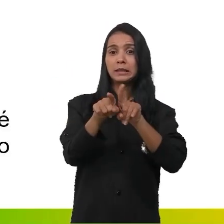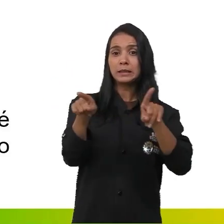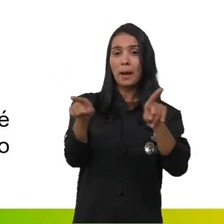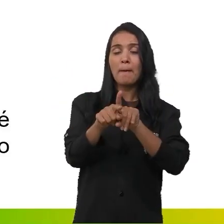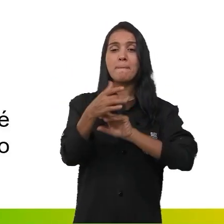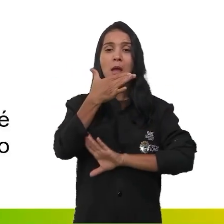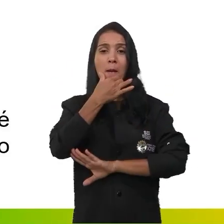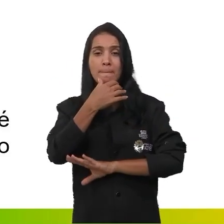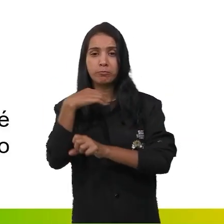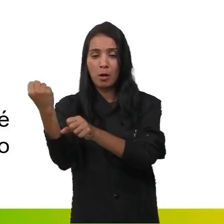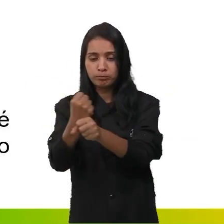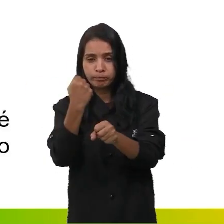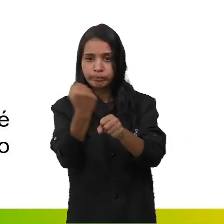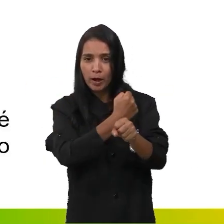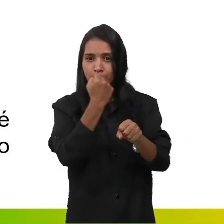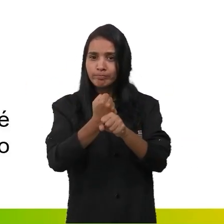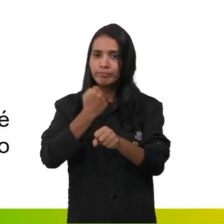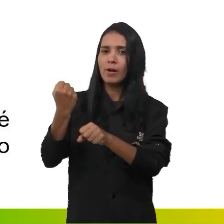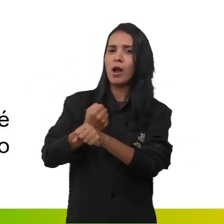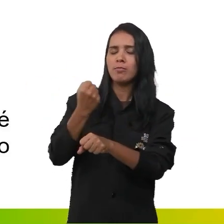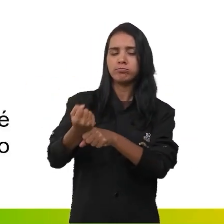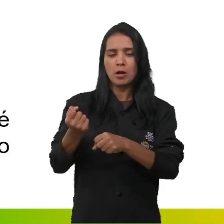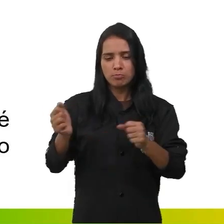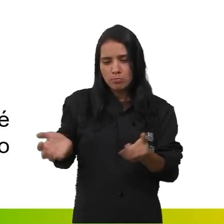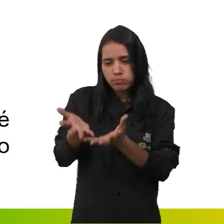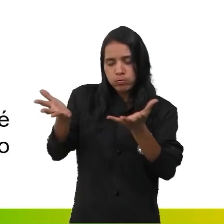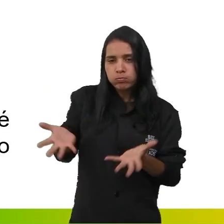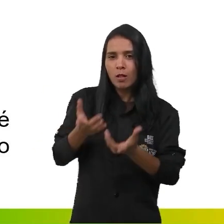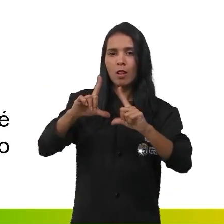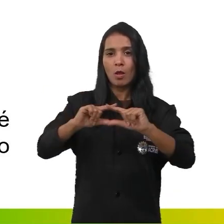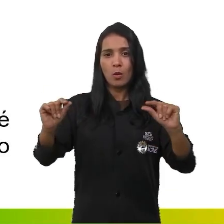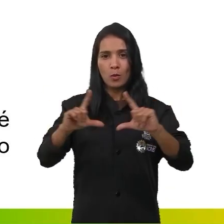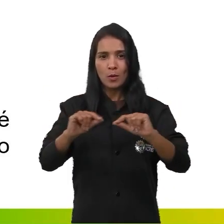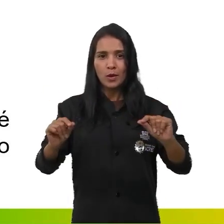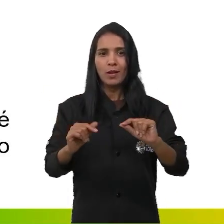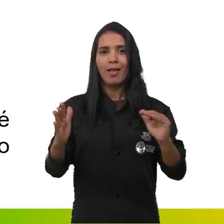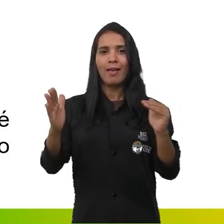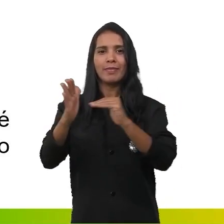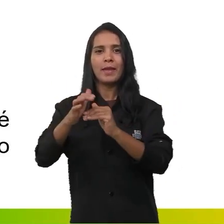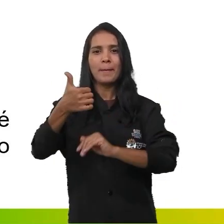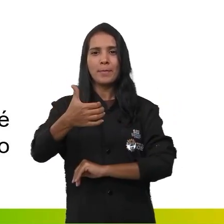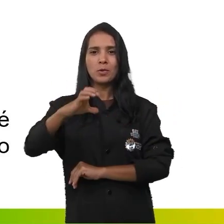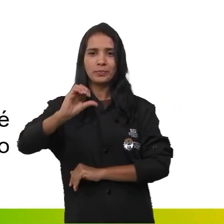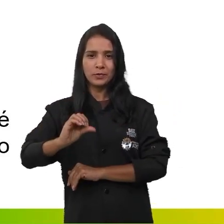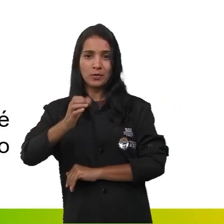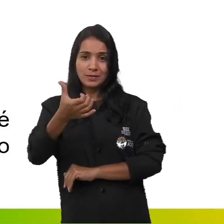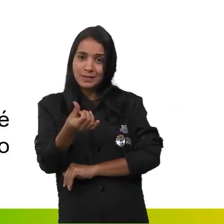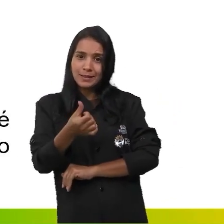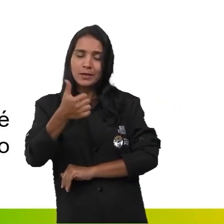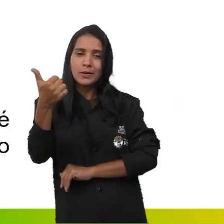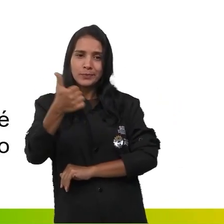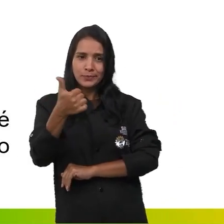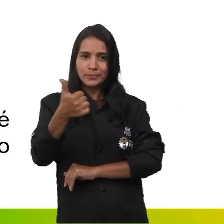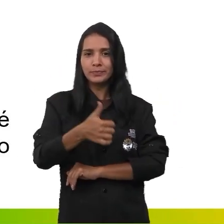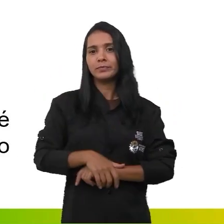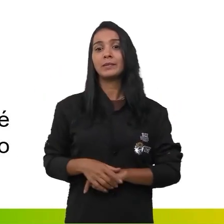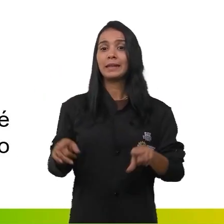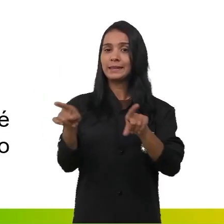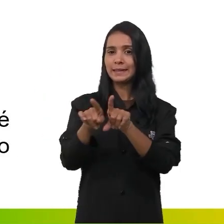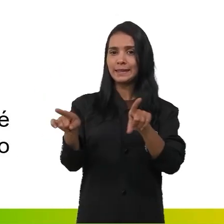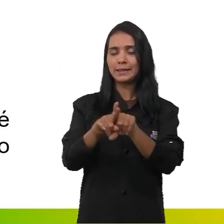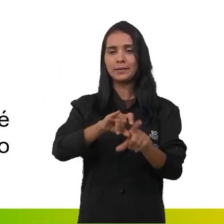Ele governou de 1956 a 61. Outro exemplo de líder populista brasileiro é